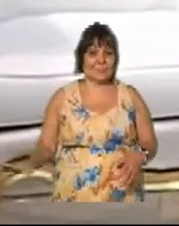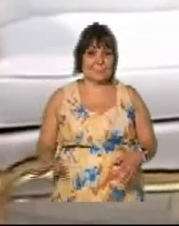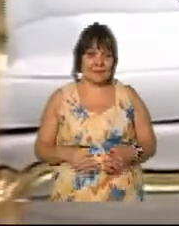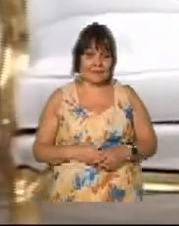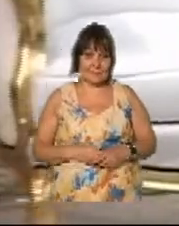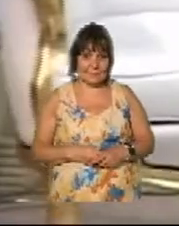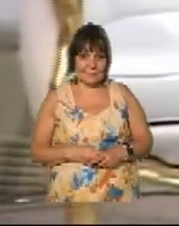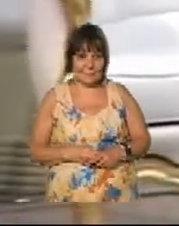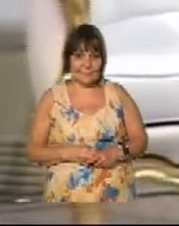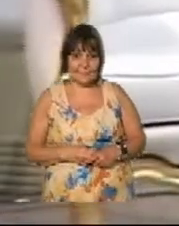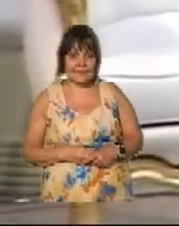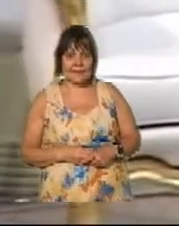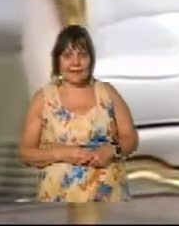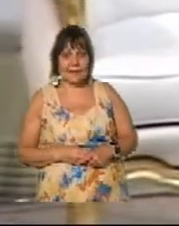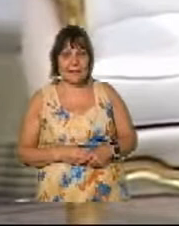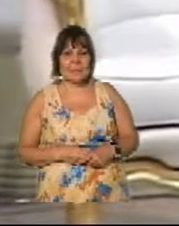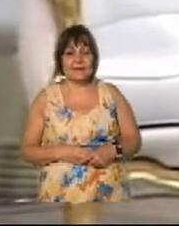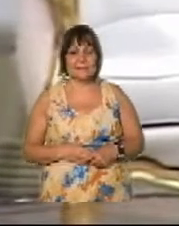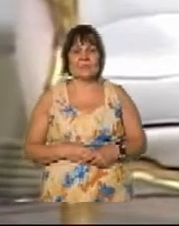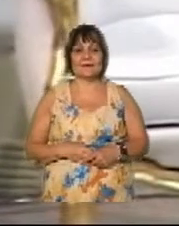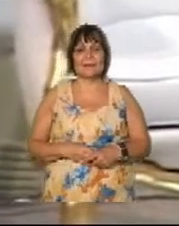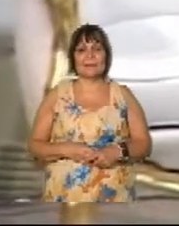Portanto, não há nenhum